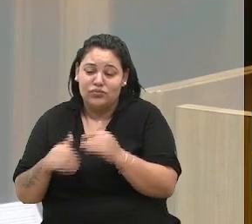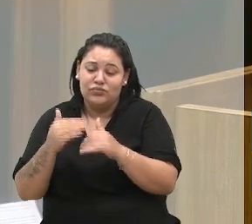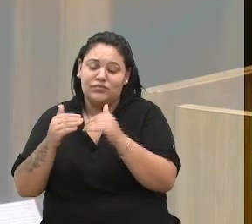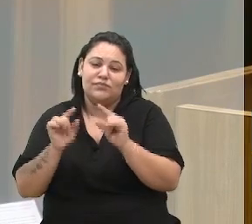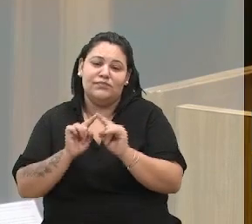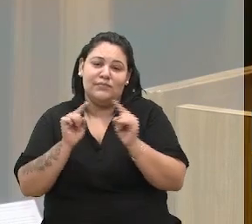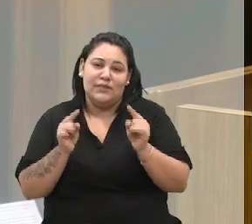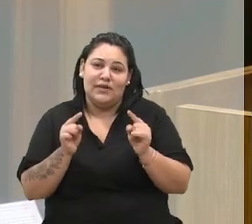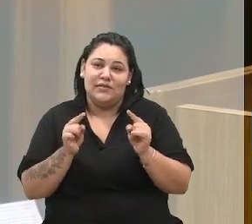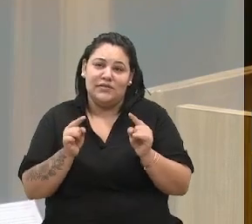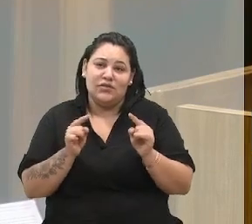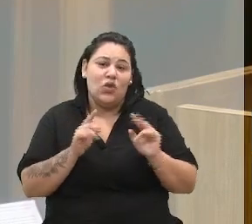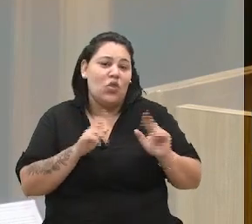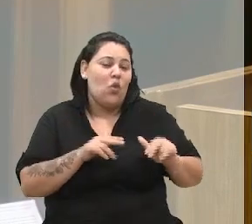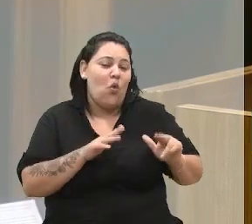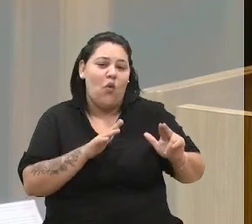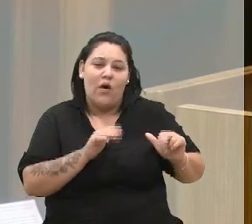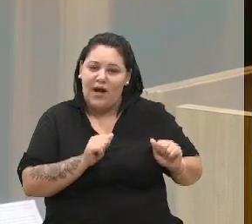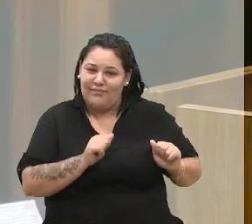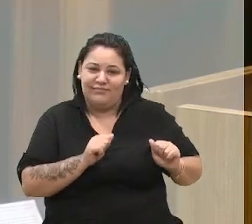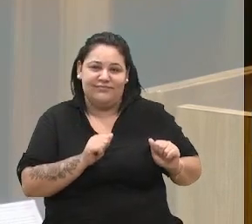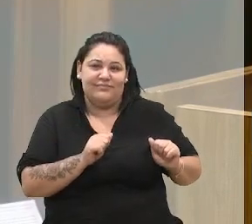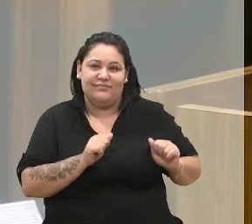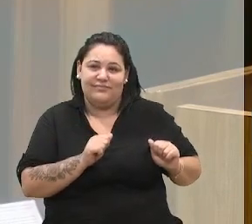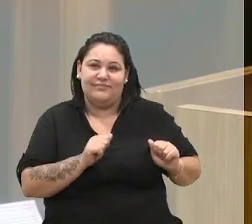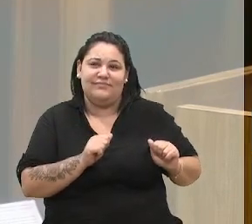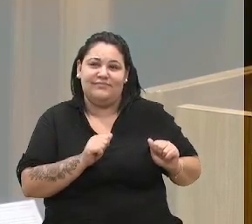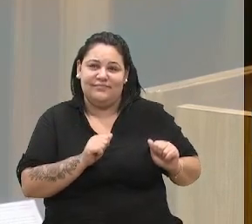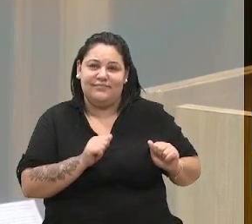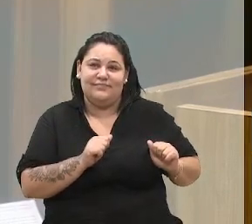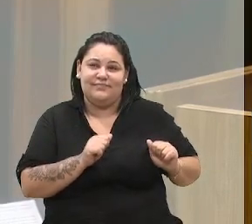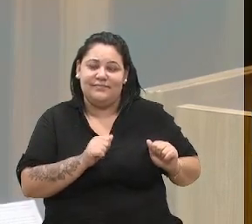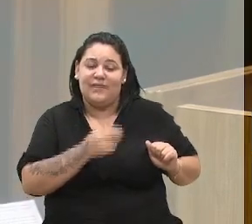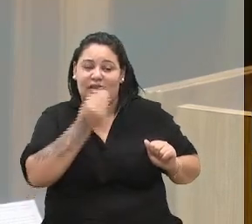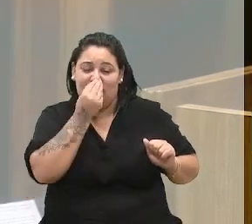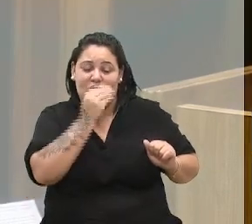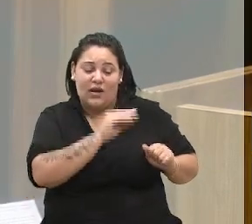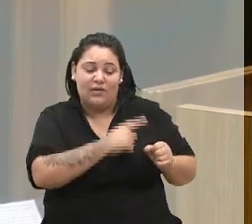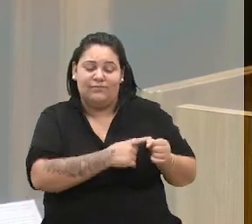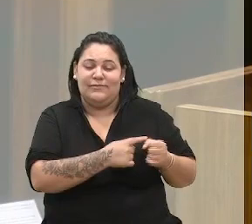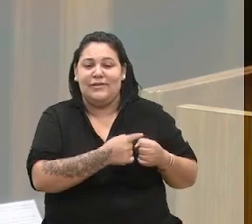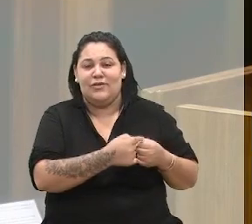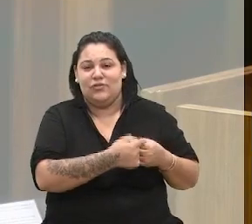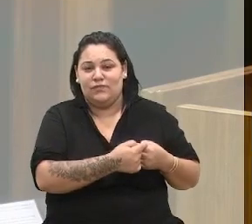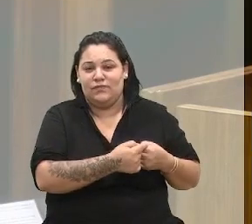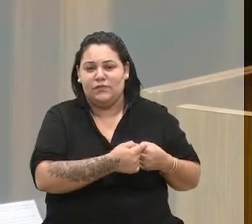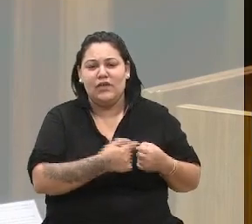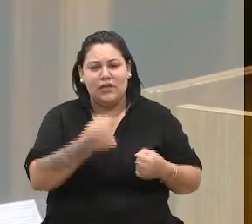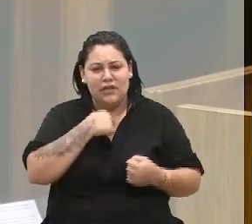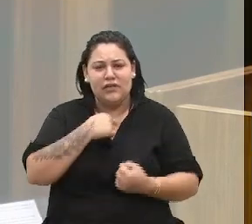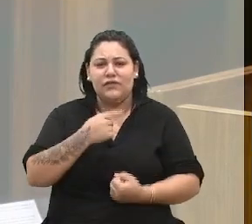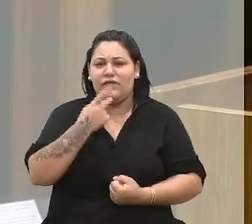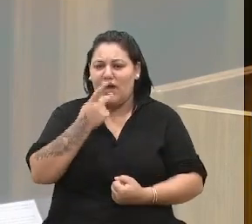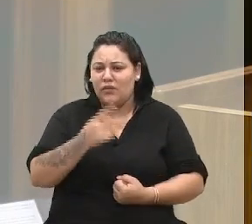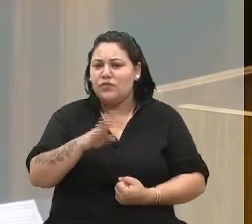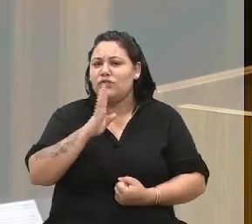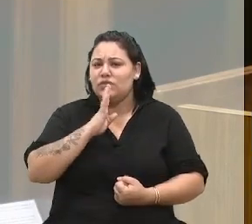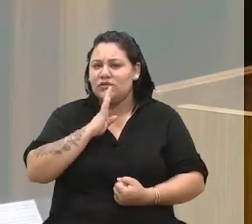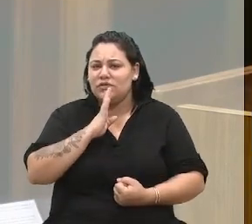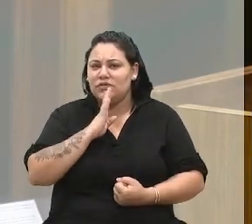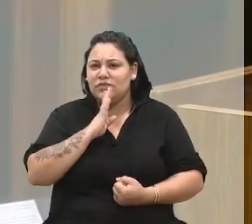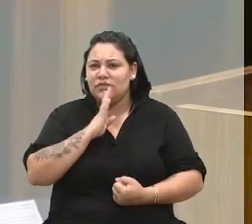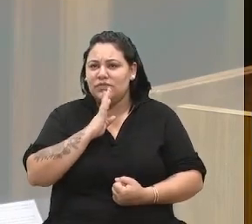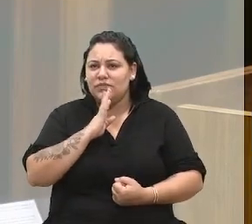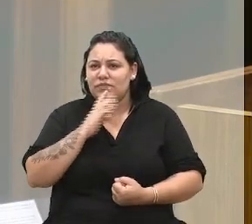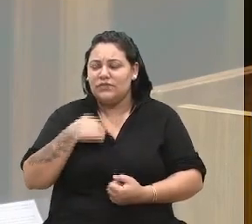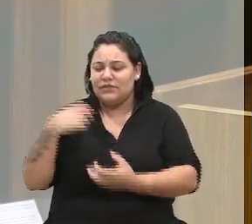furtaram. Quando, aqui falo por conhecimento próprio, senhoras e senhores, conhecimento passado a mim pelos